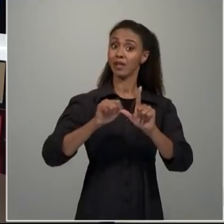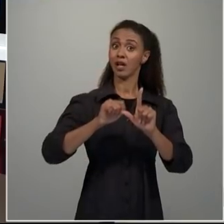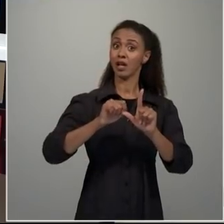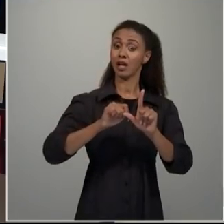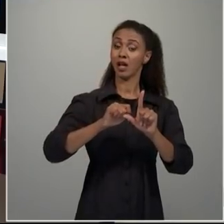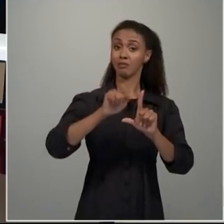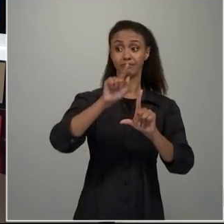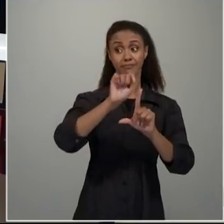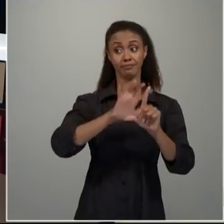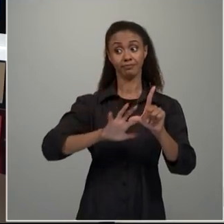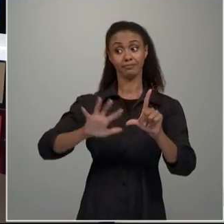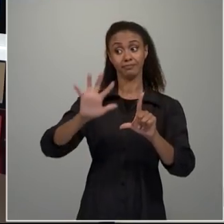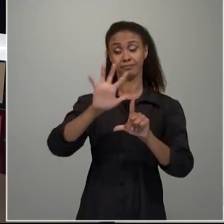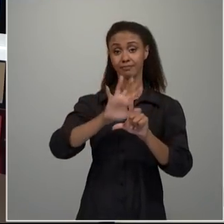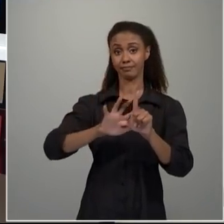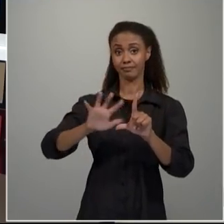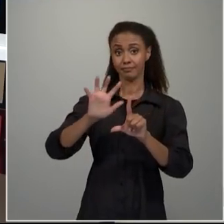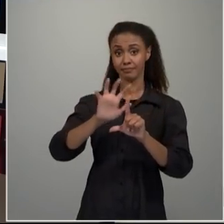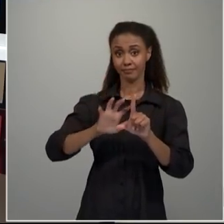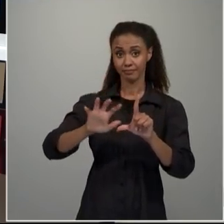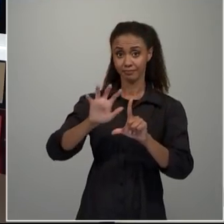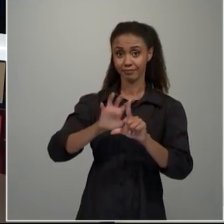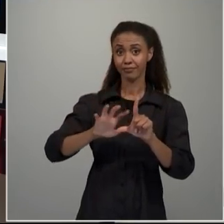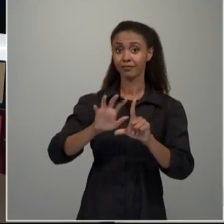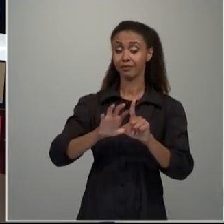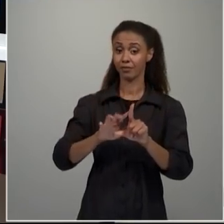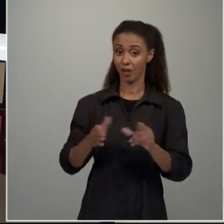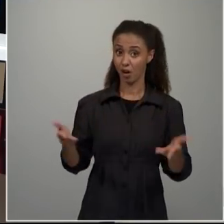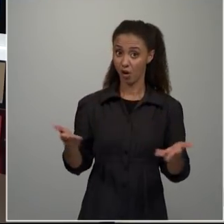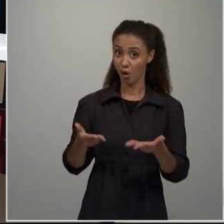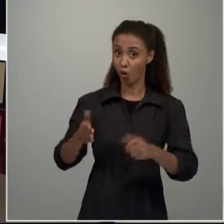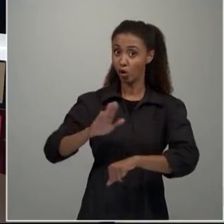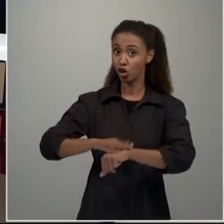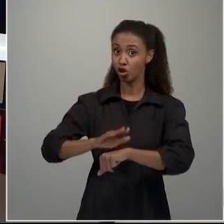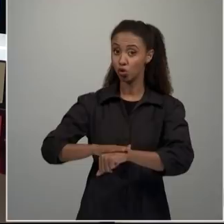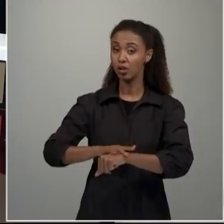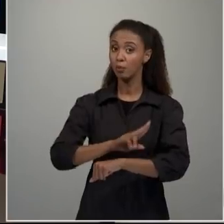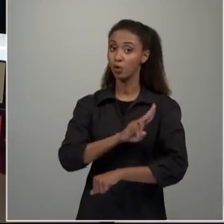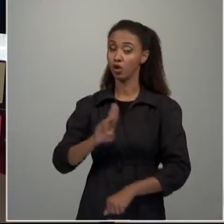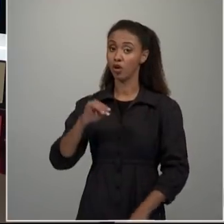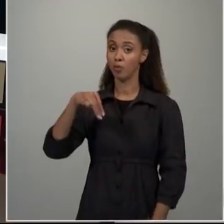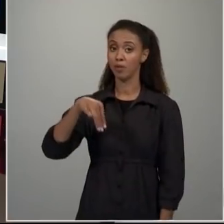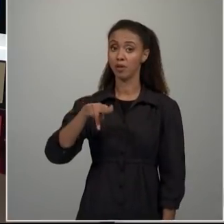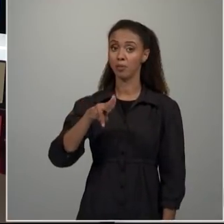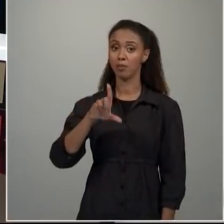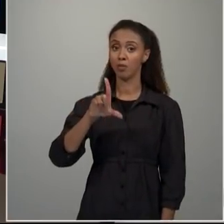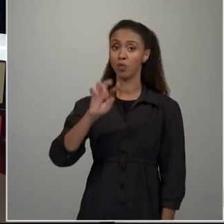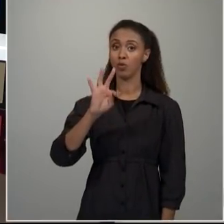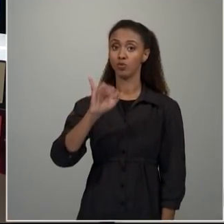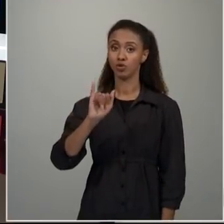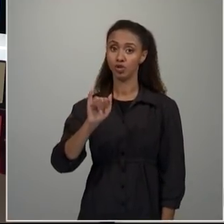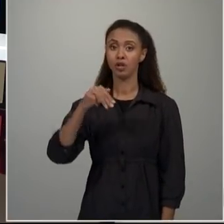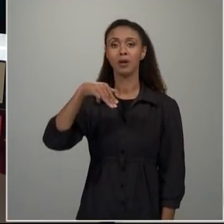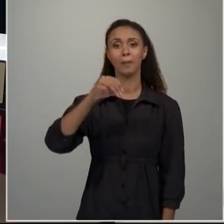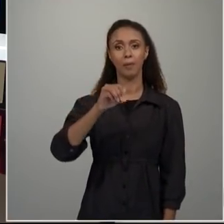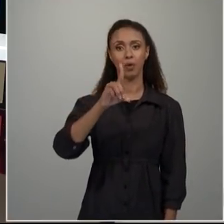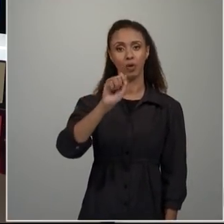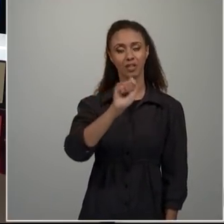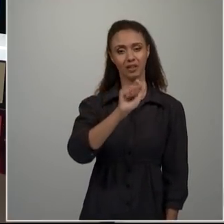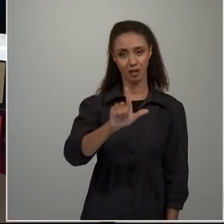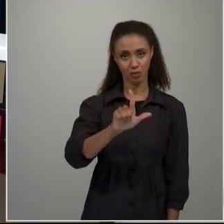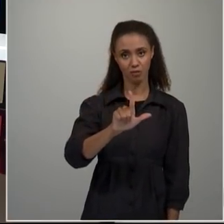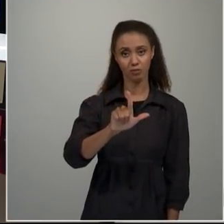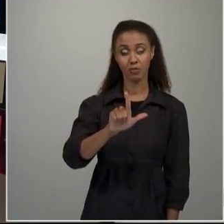a gente está numa era tremendamente multimodal multimodal é a combinação de texto com imagens então as imagens